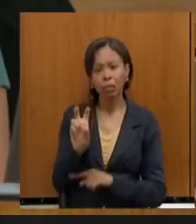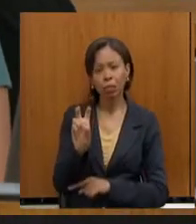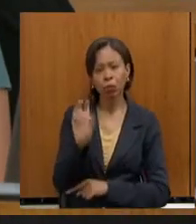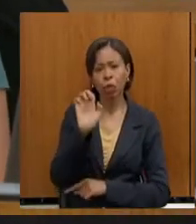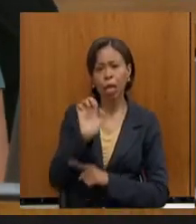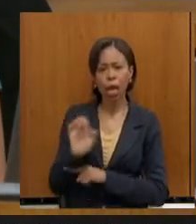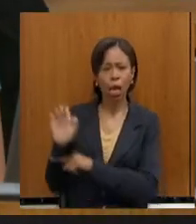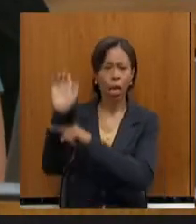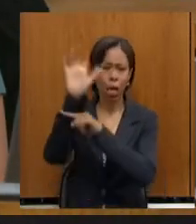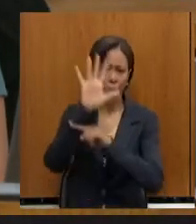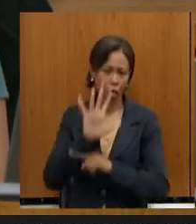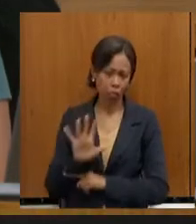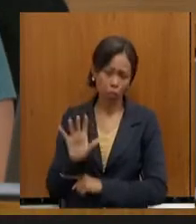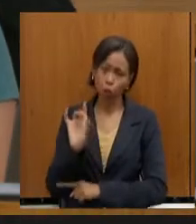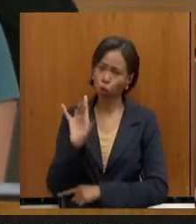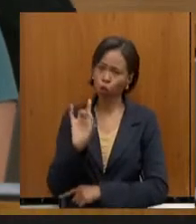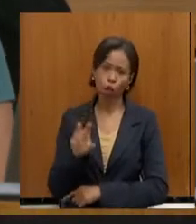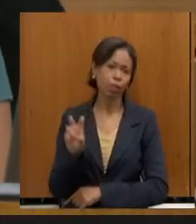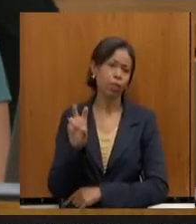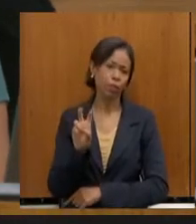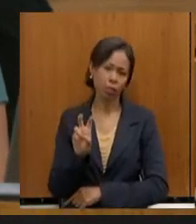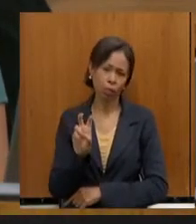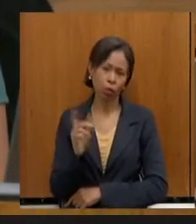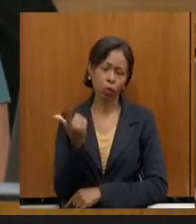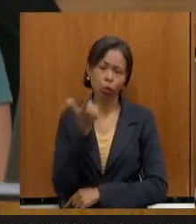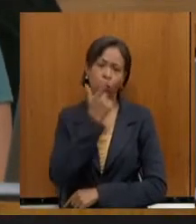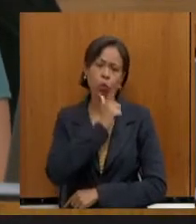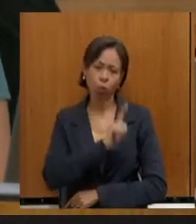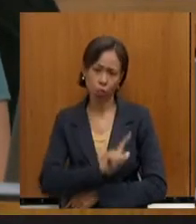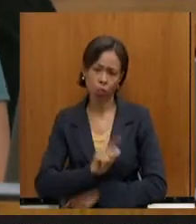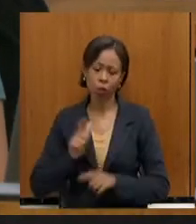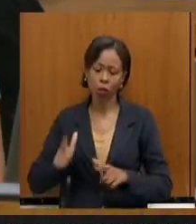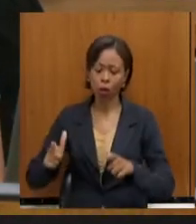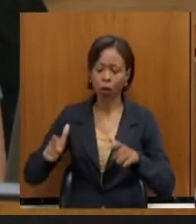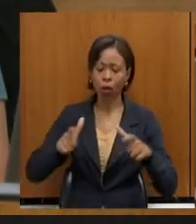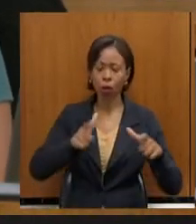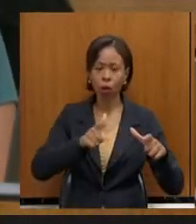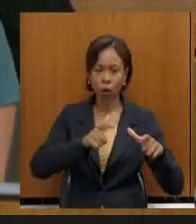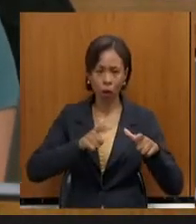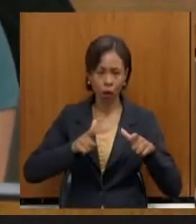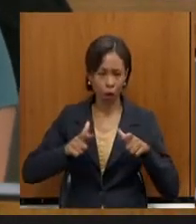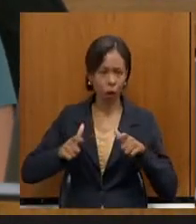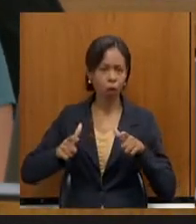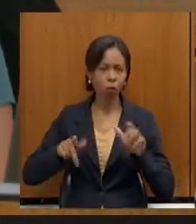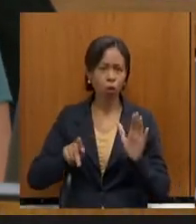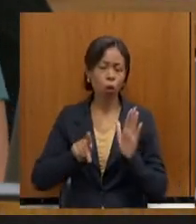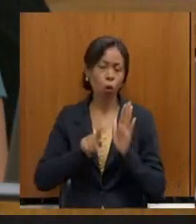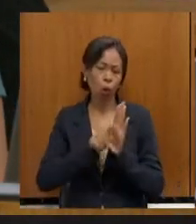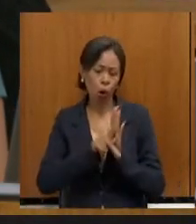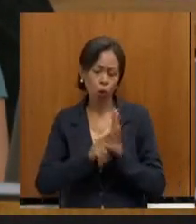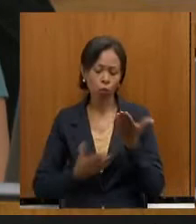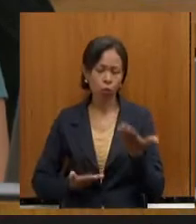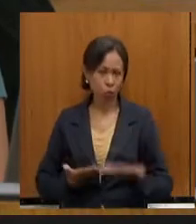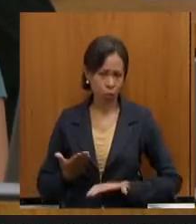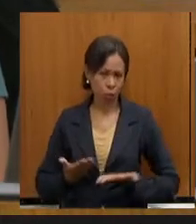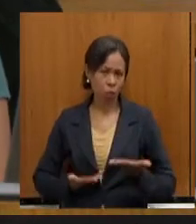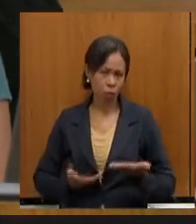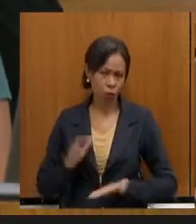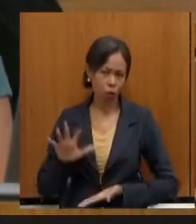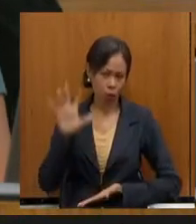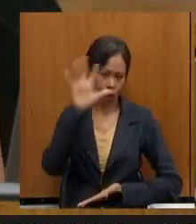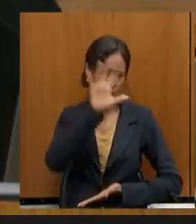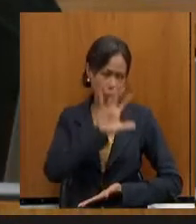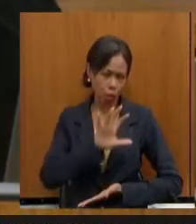da Federação já instituir as suas unidades de conservação as suas unidades de prestação de serviço regionalizado